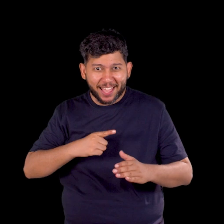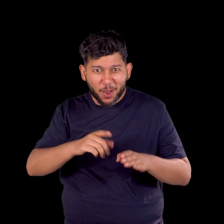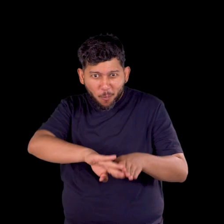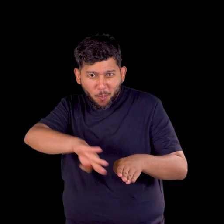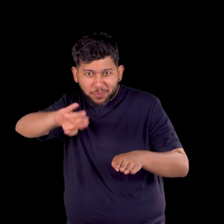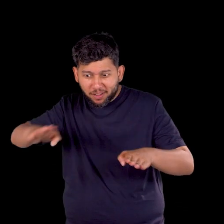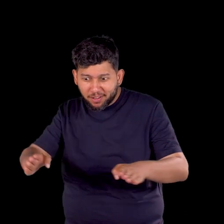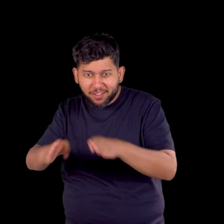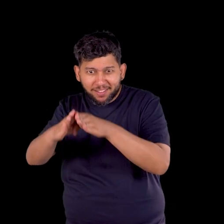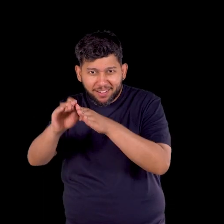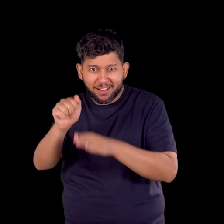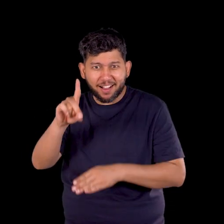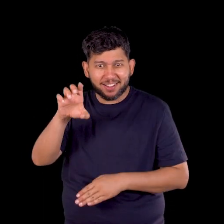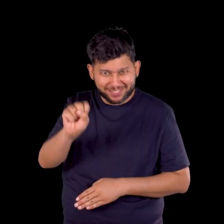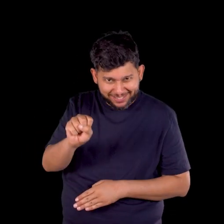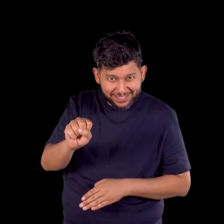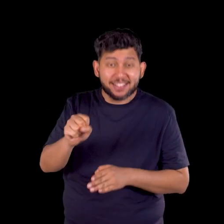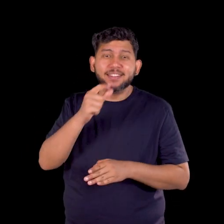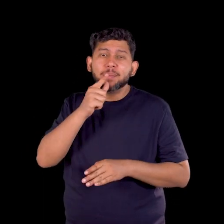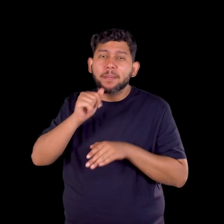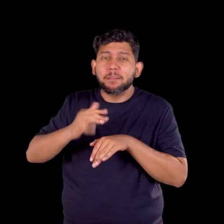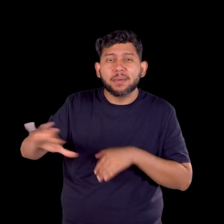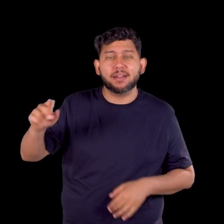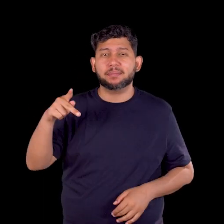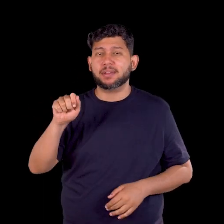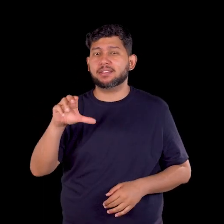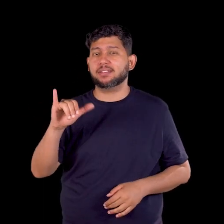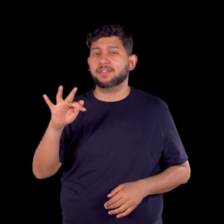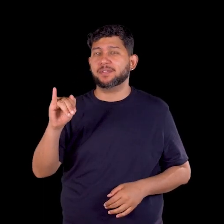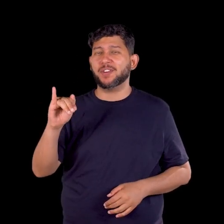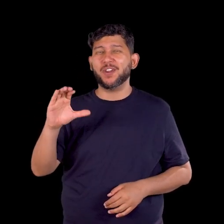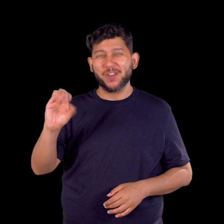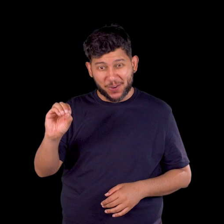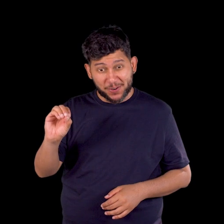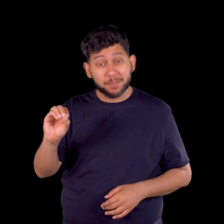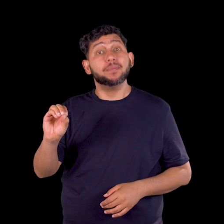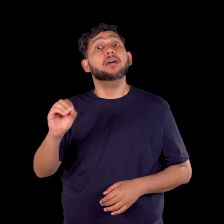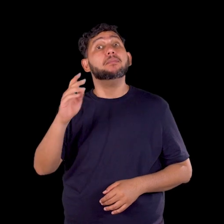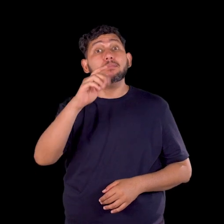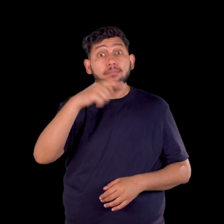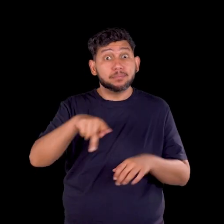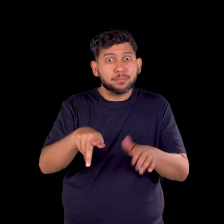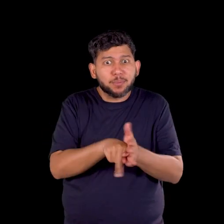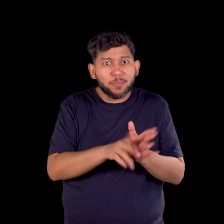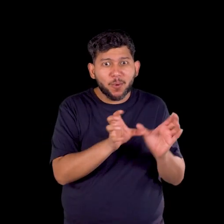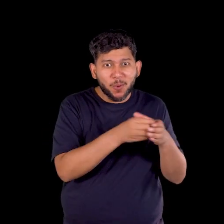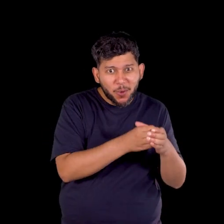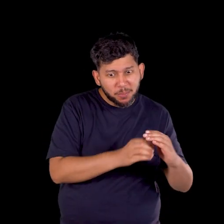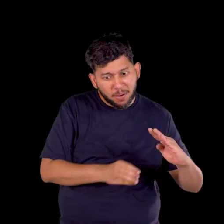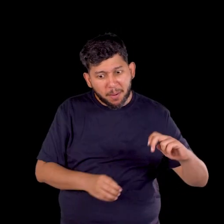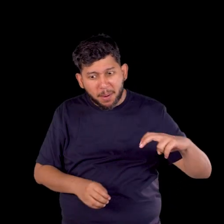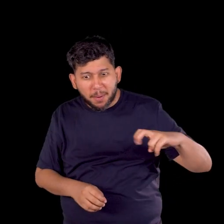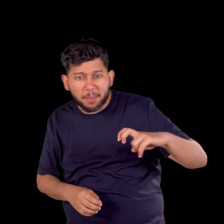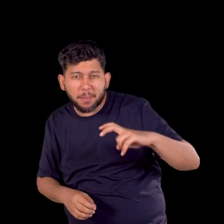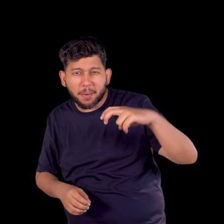alcançando o litoral do Pacífico, essas rotas permitiam aos indígenas brasileiros chegar até mesmo ao outro lado do continente.